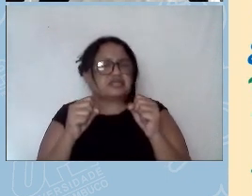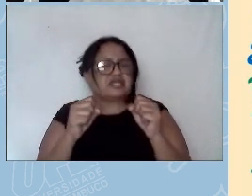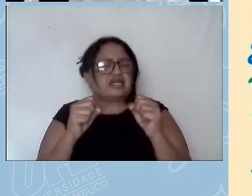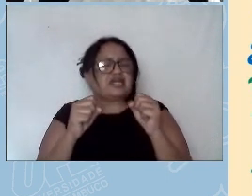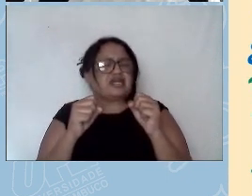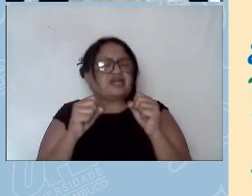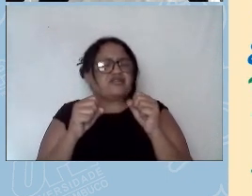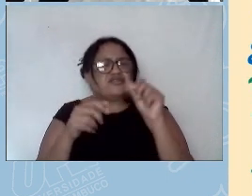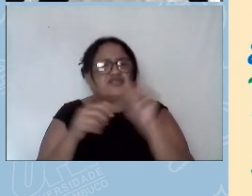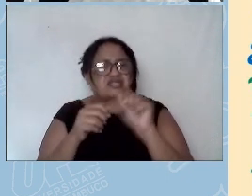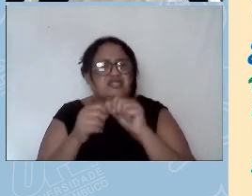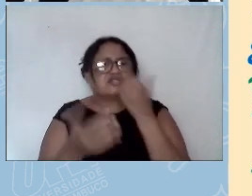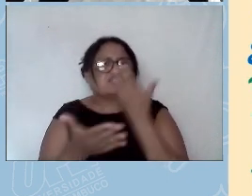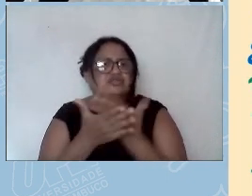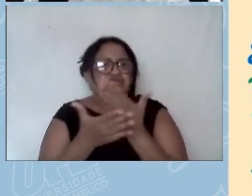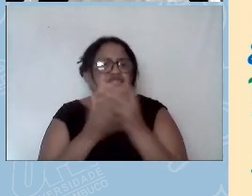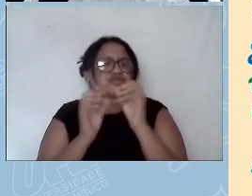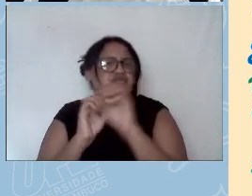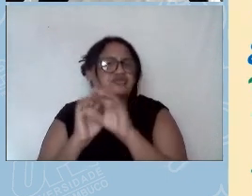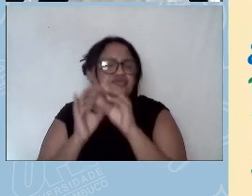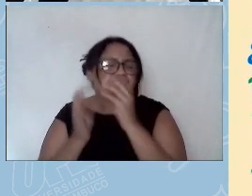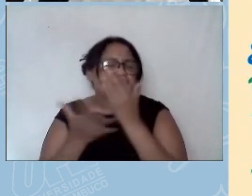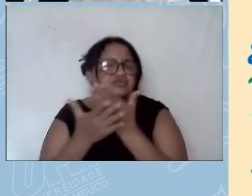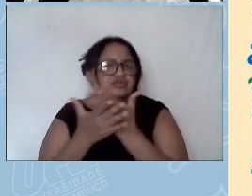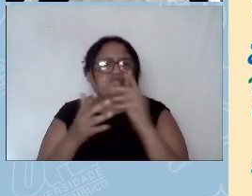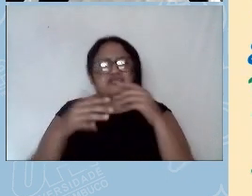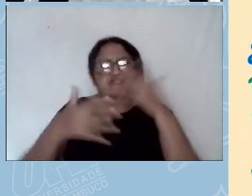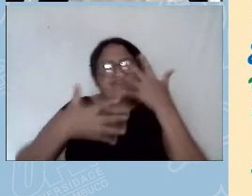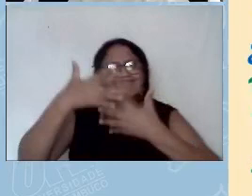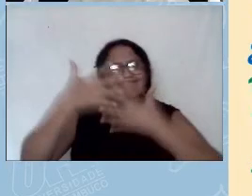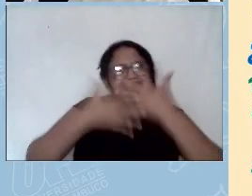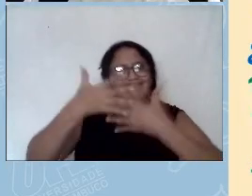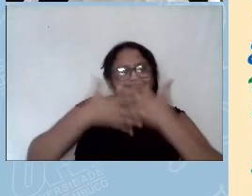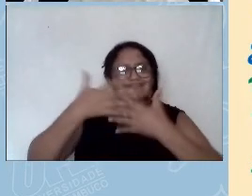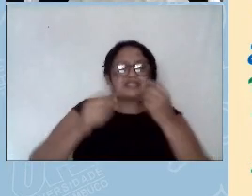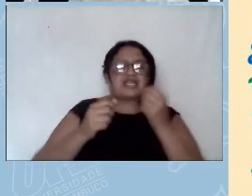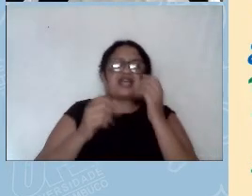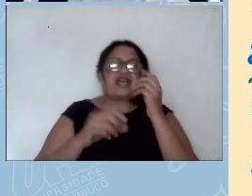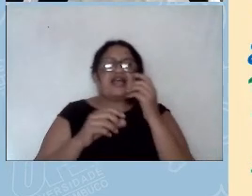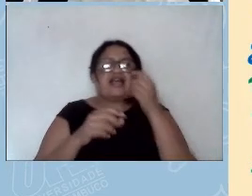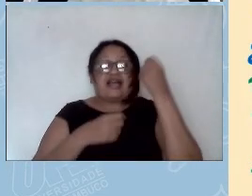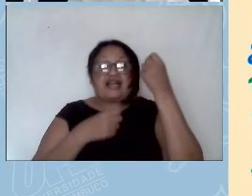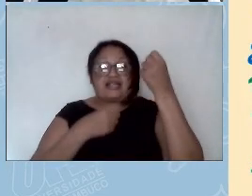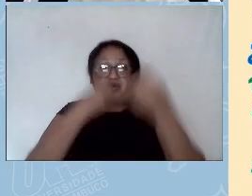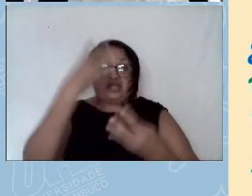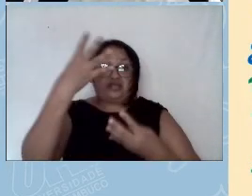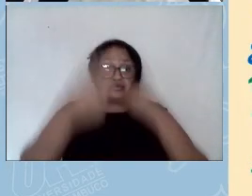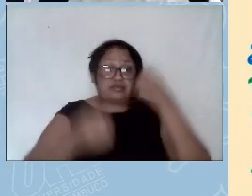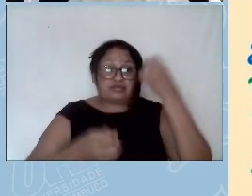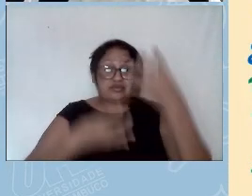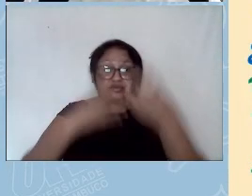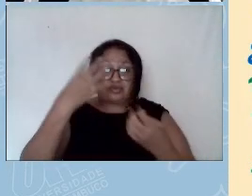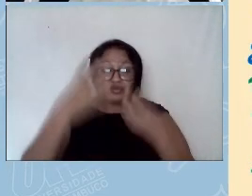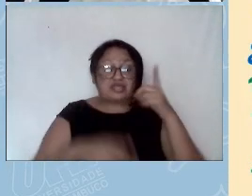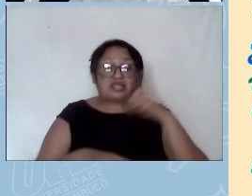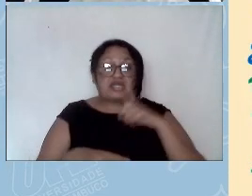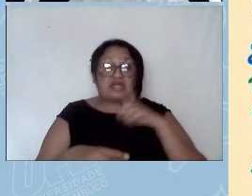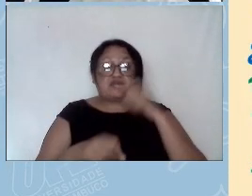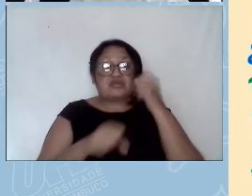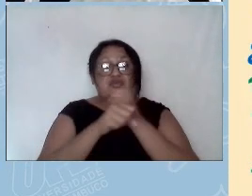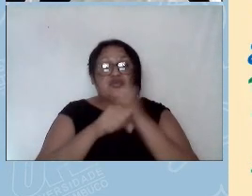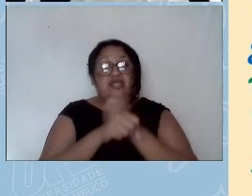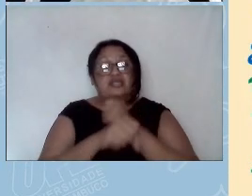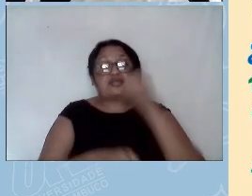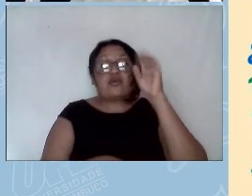a algum tipo de confusão é o fato de que a cada 4 anos nós temos ano bissexto portanto com